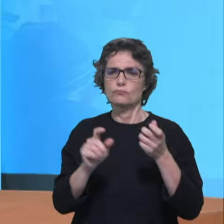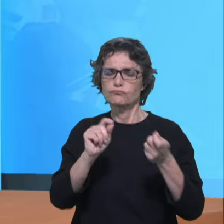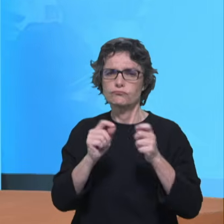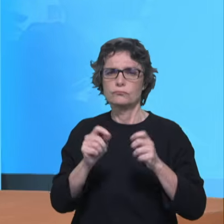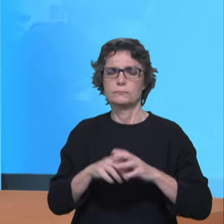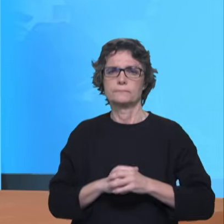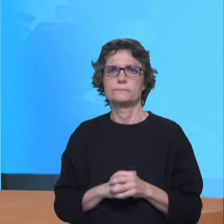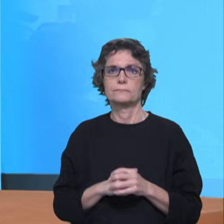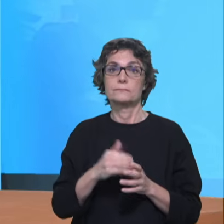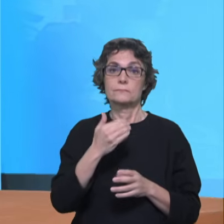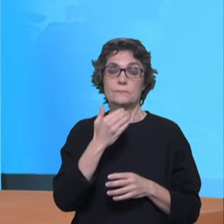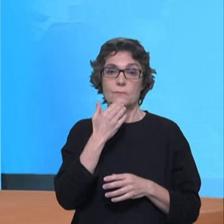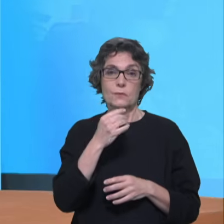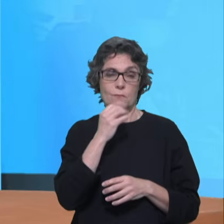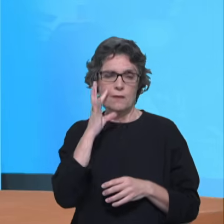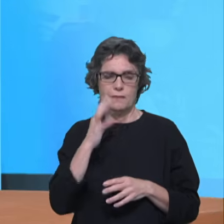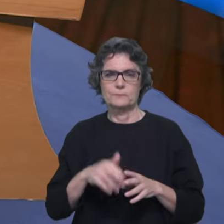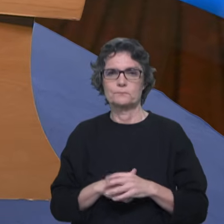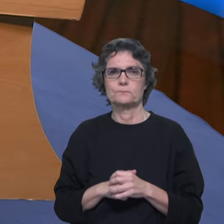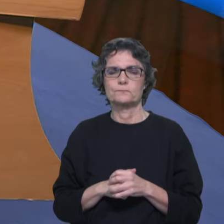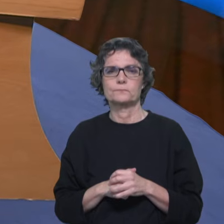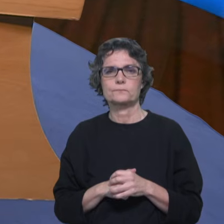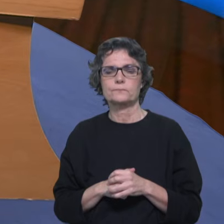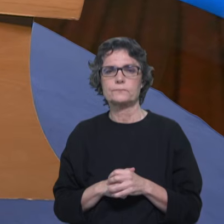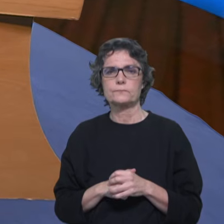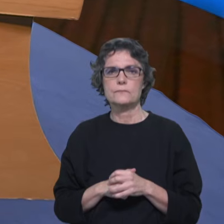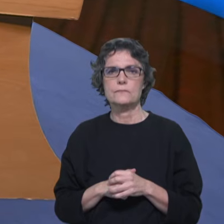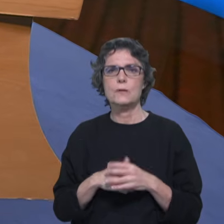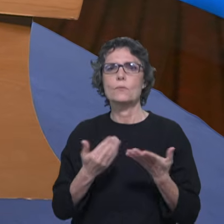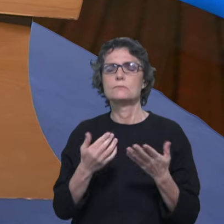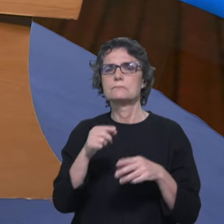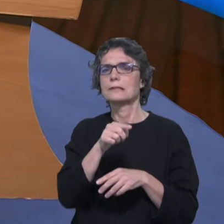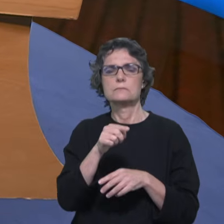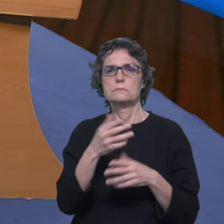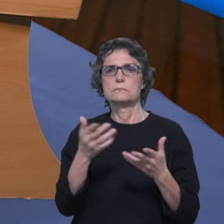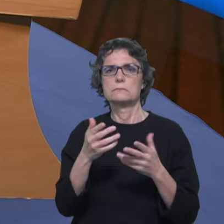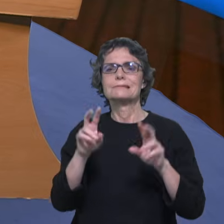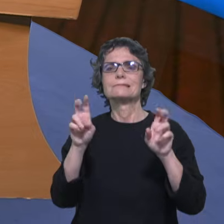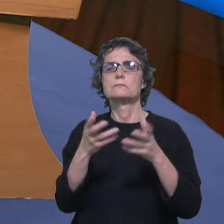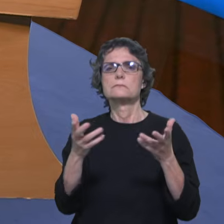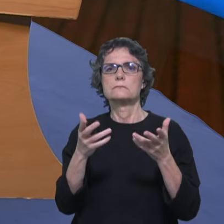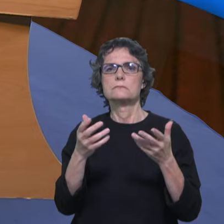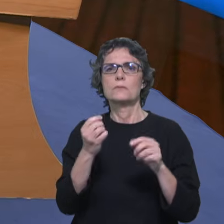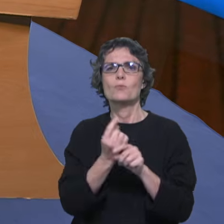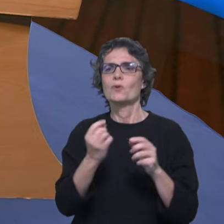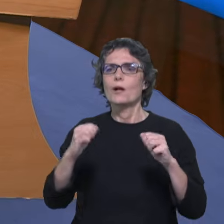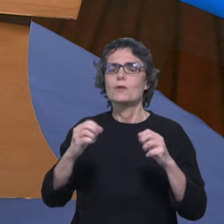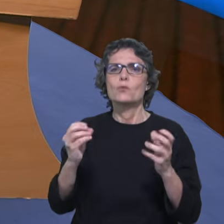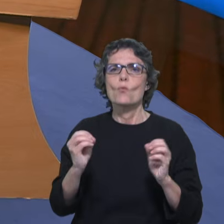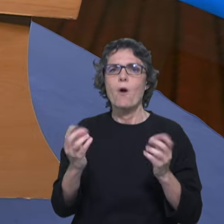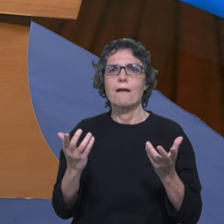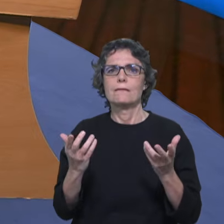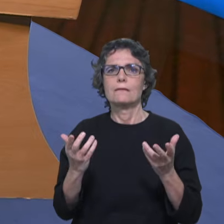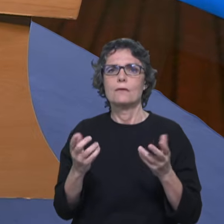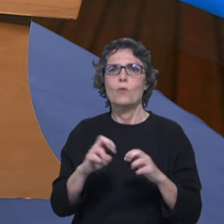estares Obrigada connosco. Antes de mais, informemos o que é que está em causa. Que motivos de discórdia vão motivando